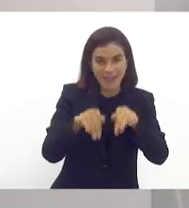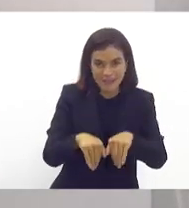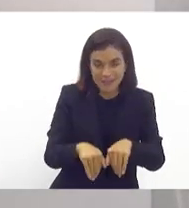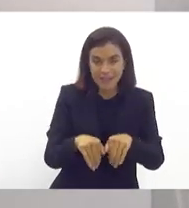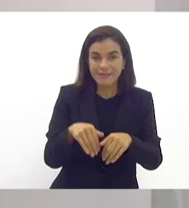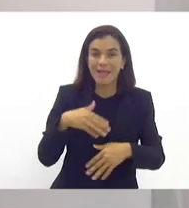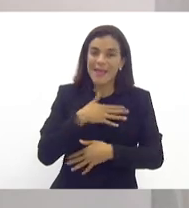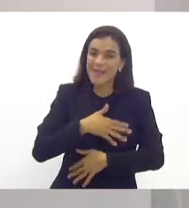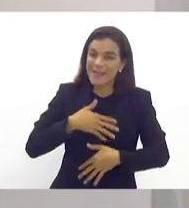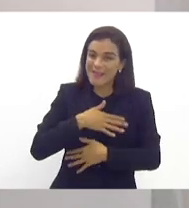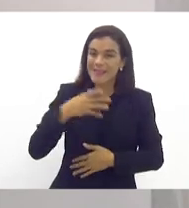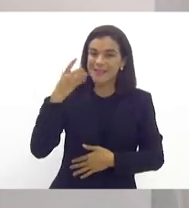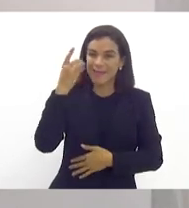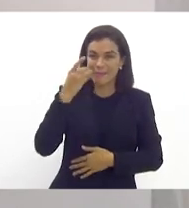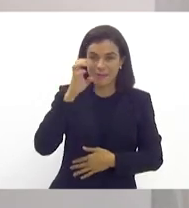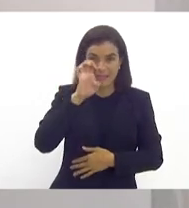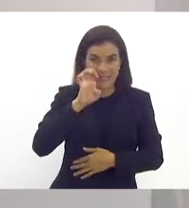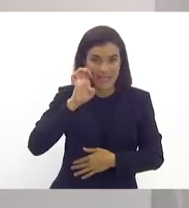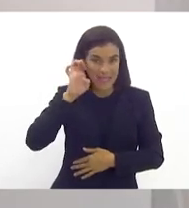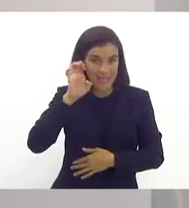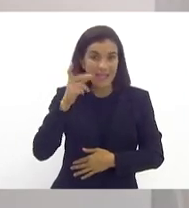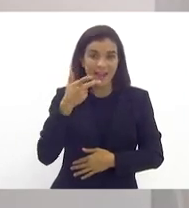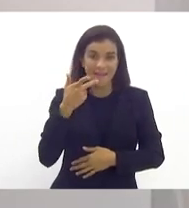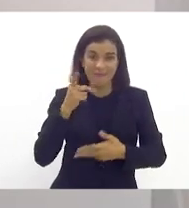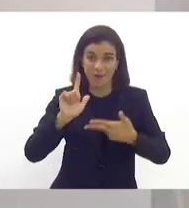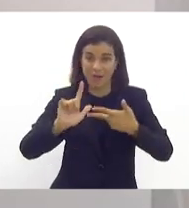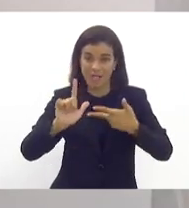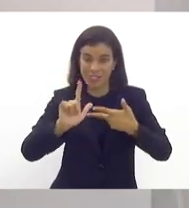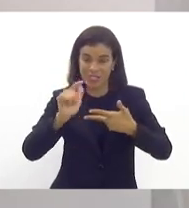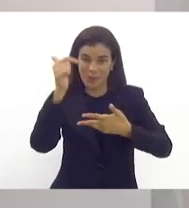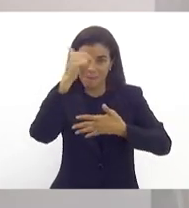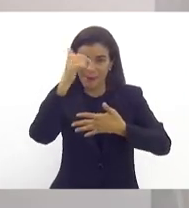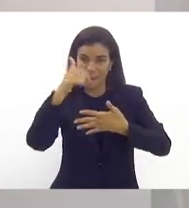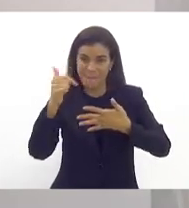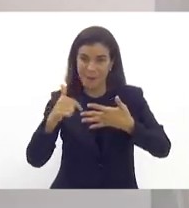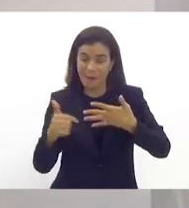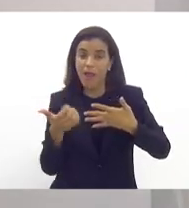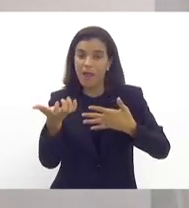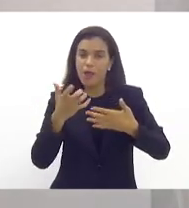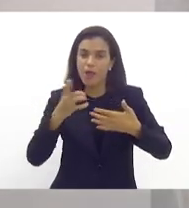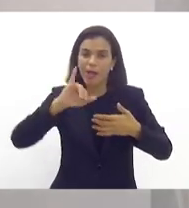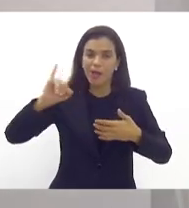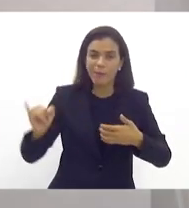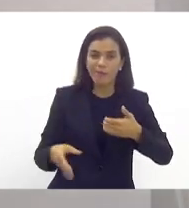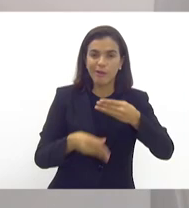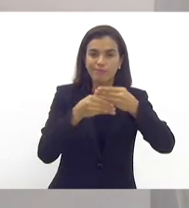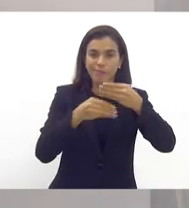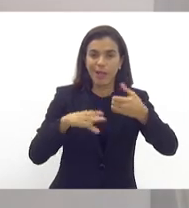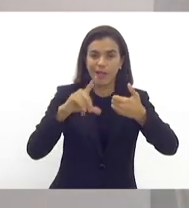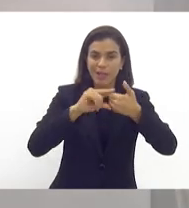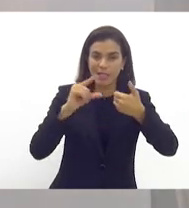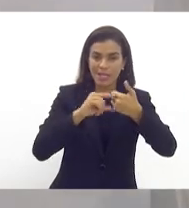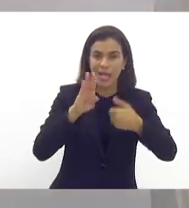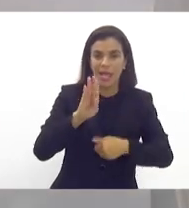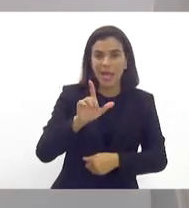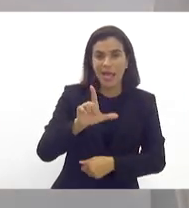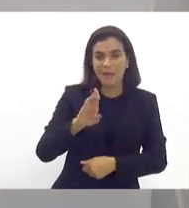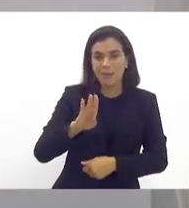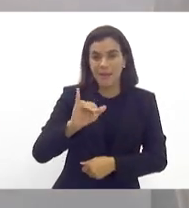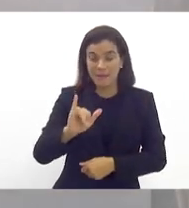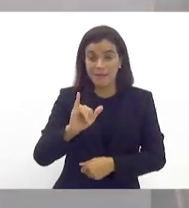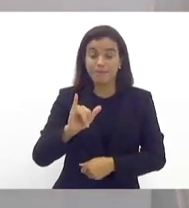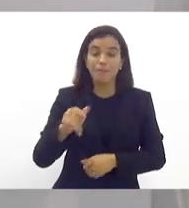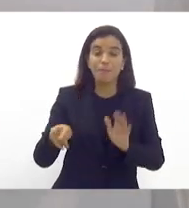deputada Élica porque ela citou toda a legislação e eu queria citar dois artigos da lei brasileira de inclusão que é uma lei recente